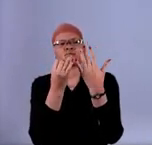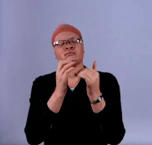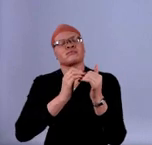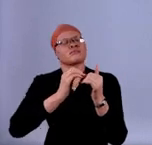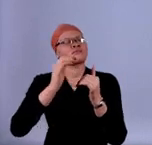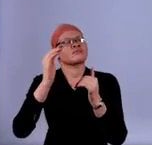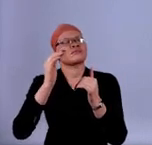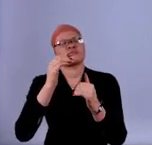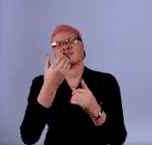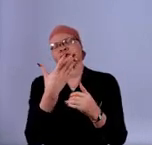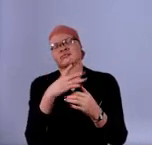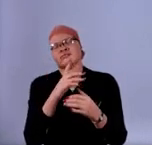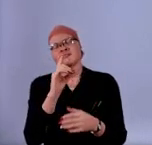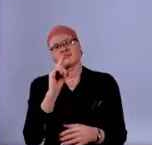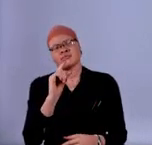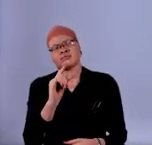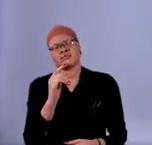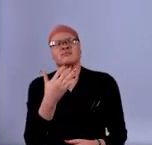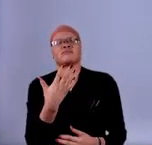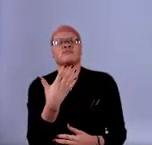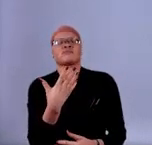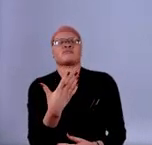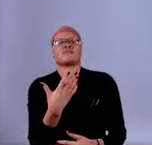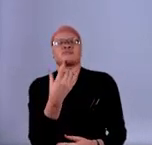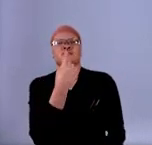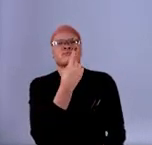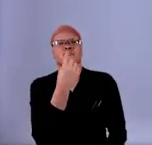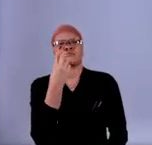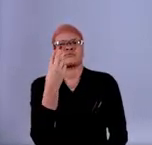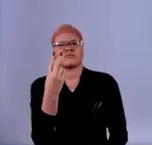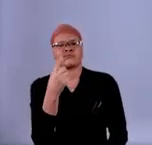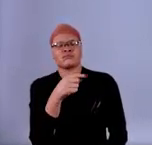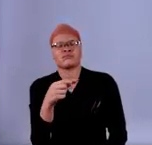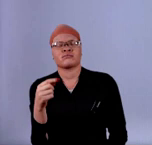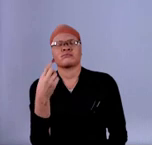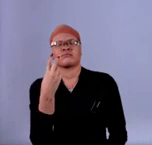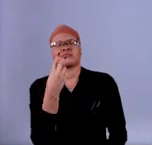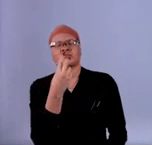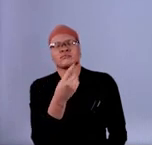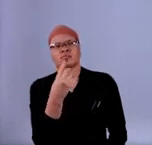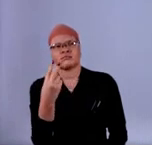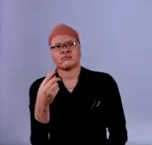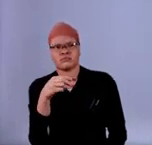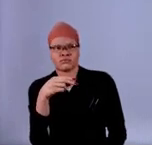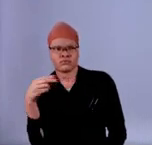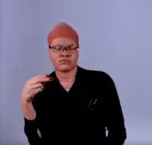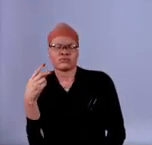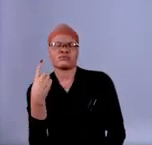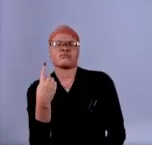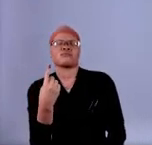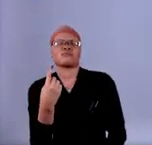é maior que 5 denominador aqui temos todos sobredose o denominado o numerador é igual ao denominador